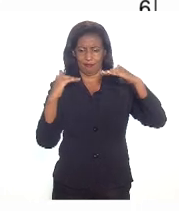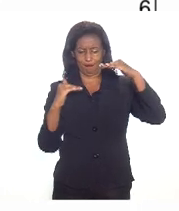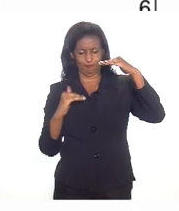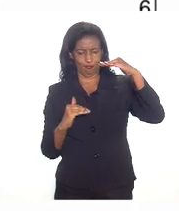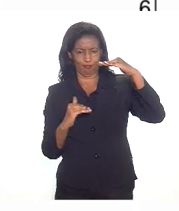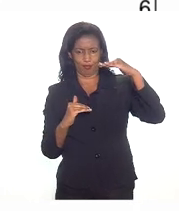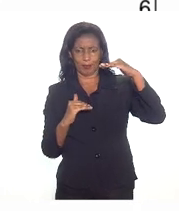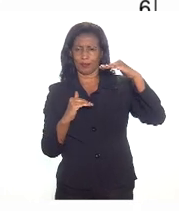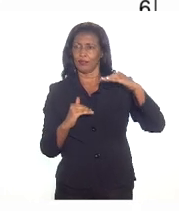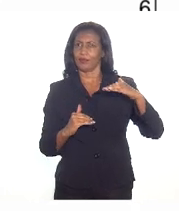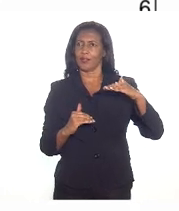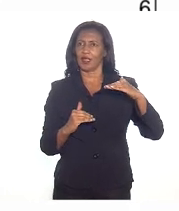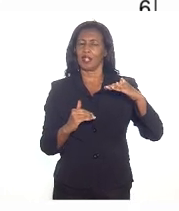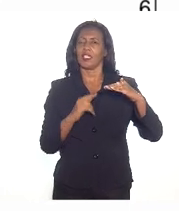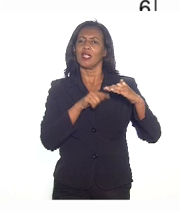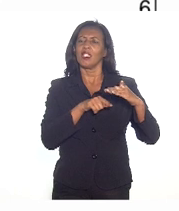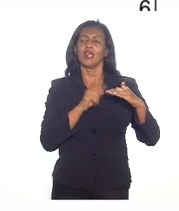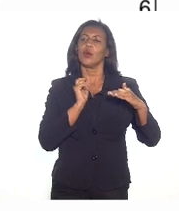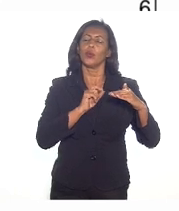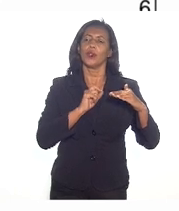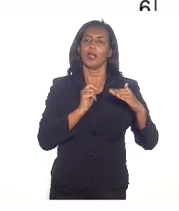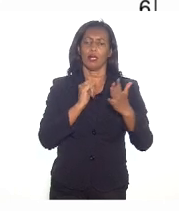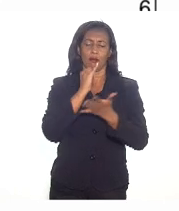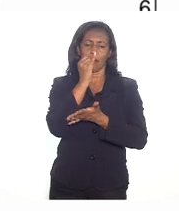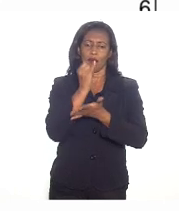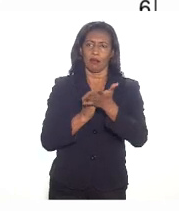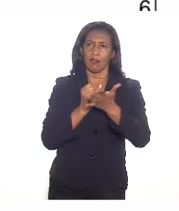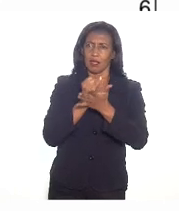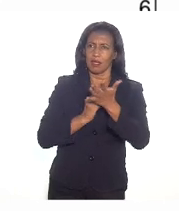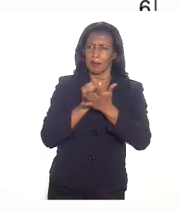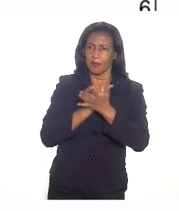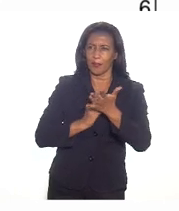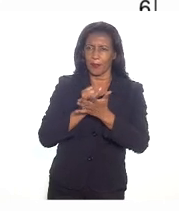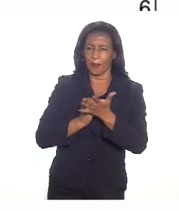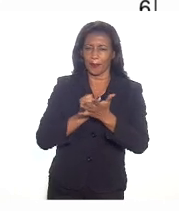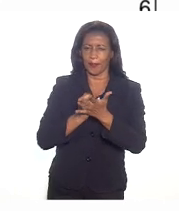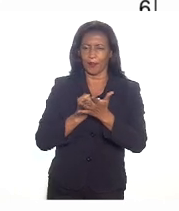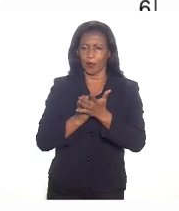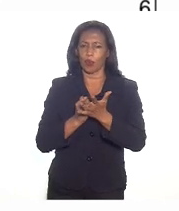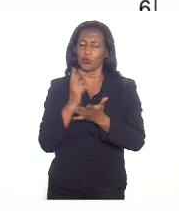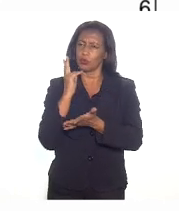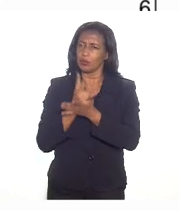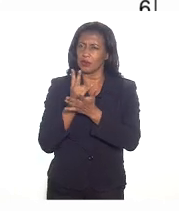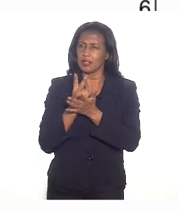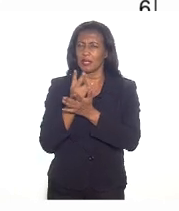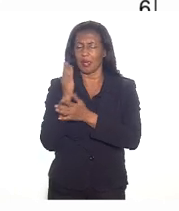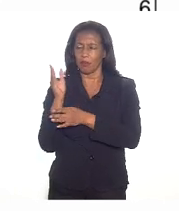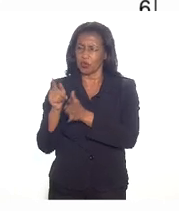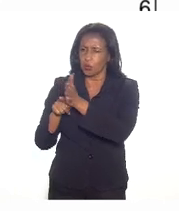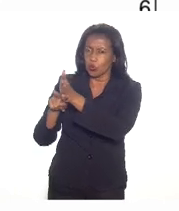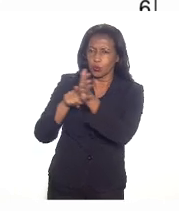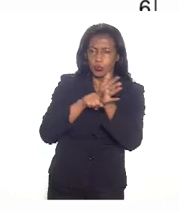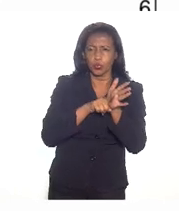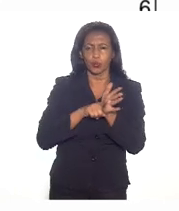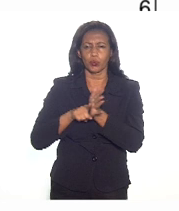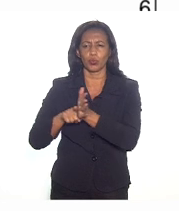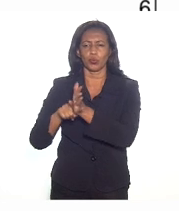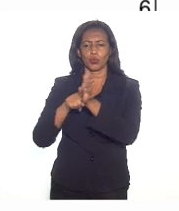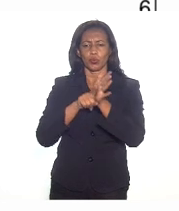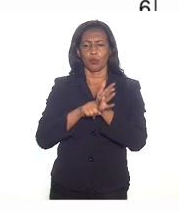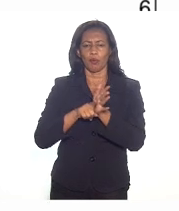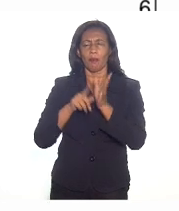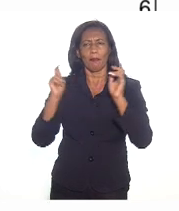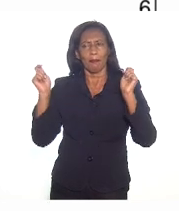dos incentivos fiscais, embora eu acho que eles devem ser revistos. A gente vai organizar uma matriz de um produto exatamente para dar